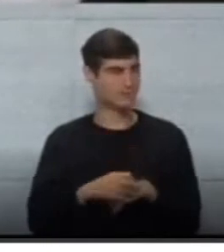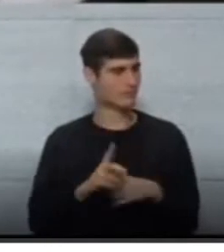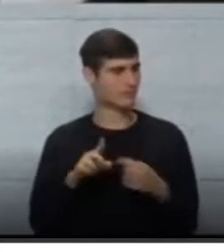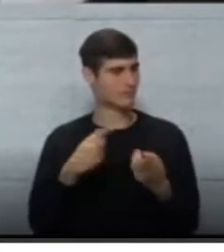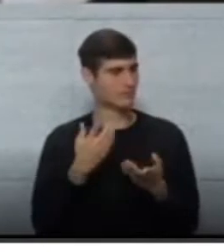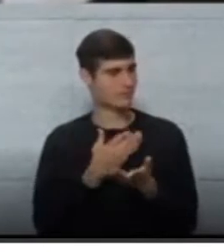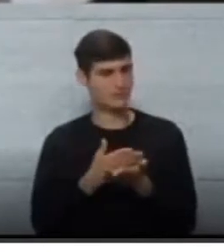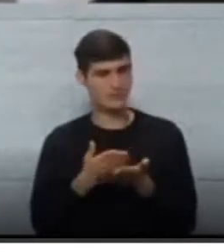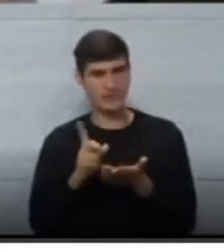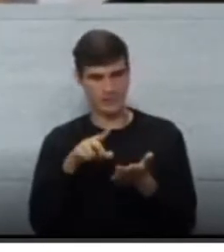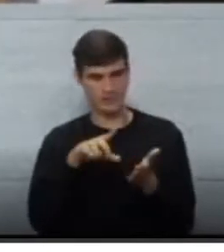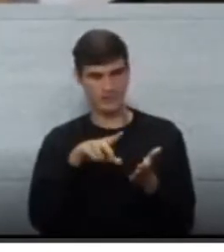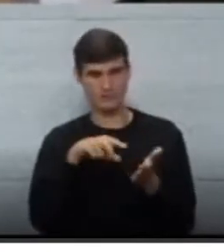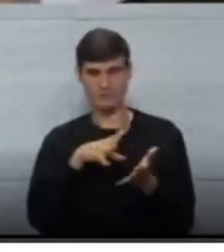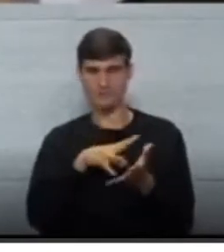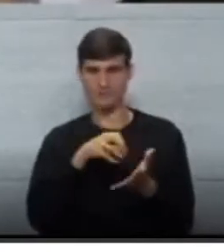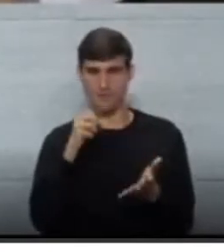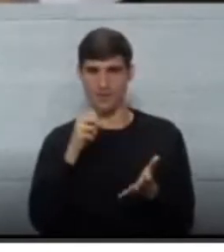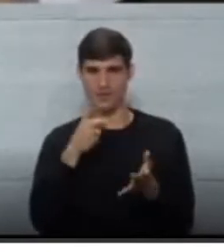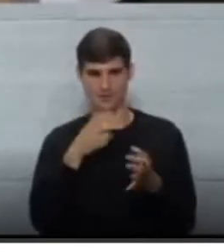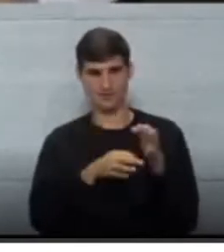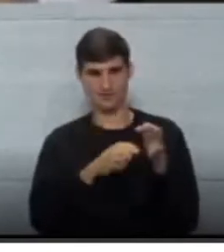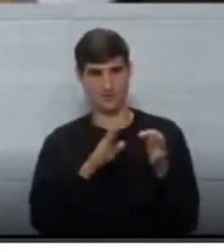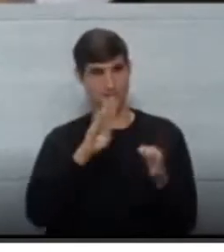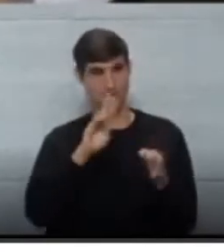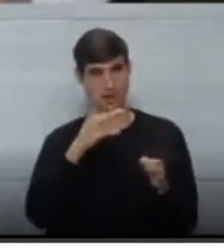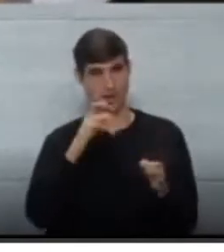Vou pegar uma gota desse BHI.